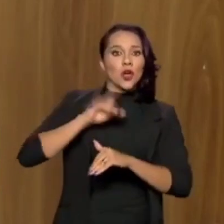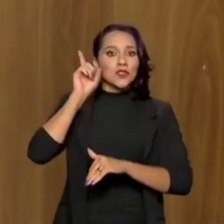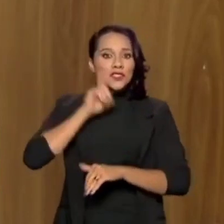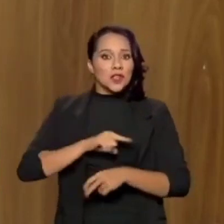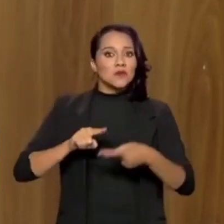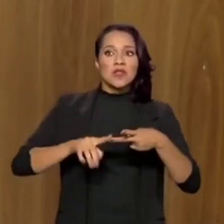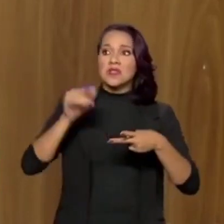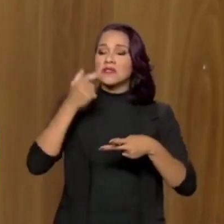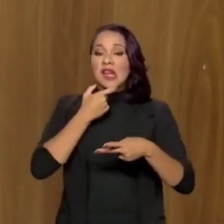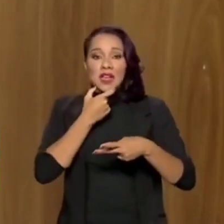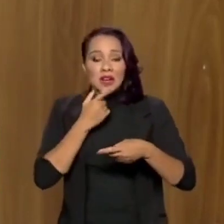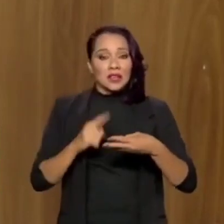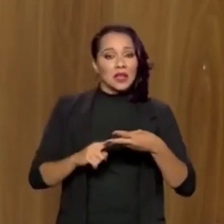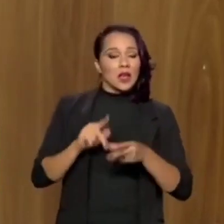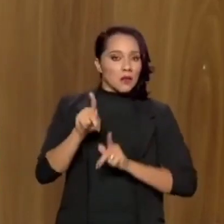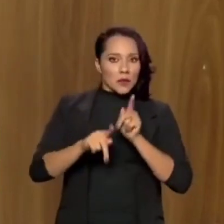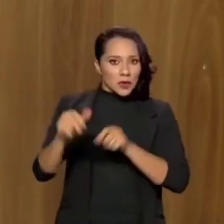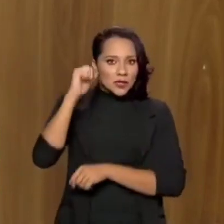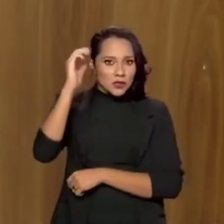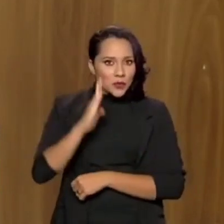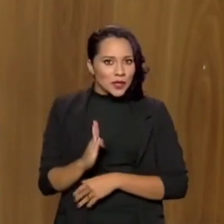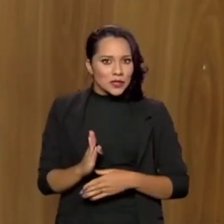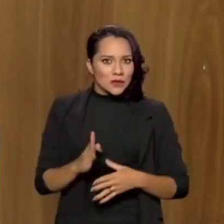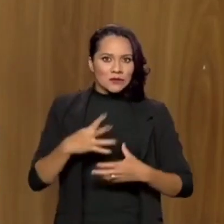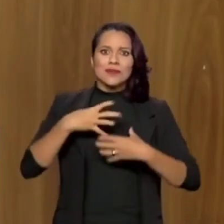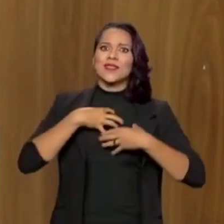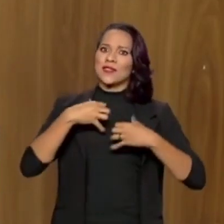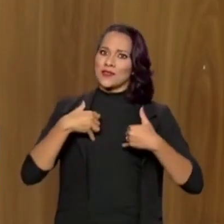todos os países. Então, brasileiros,